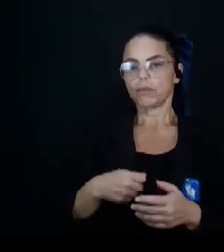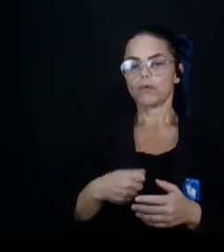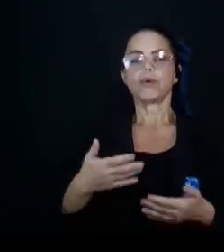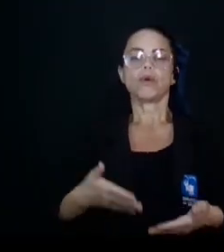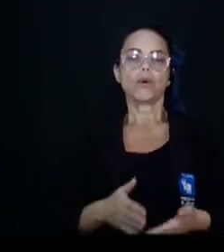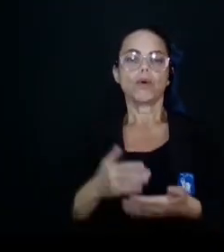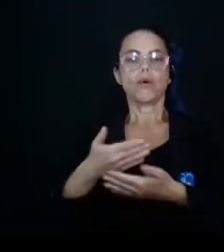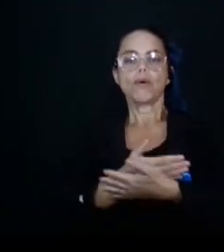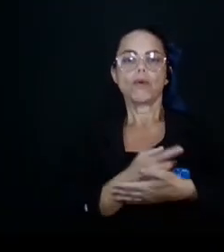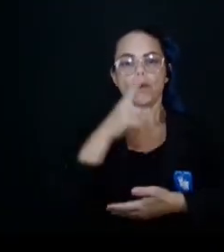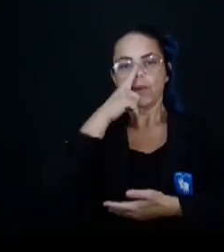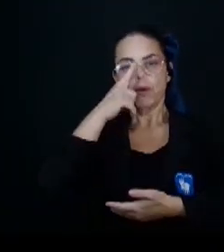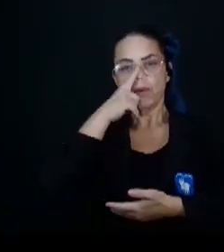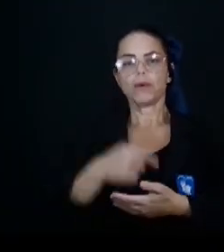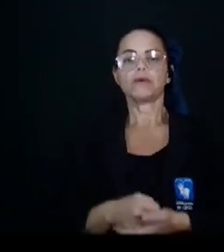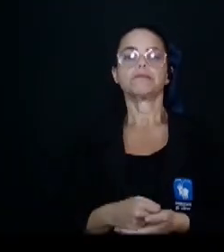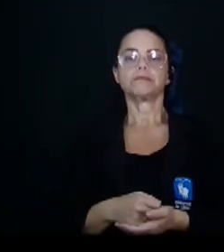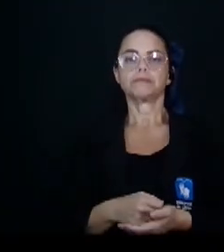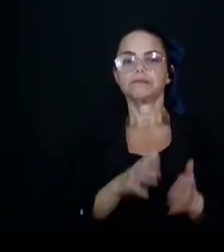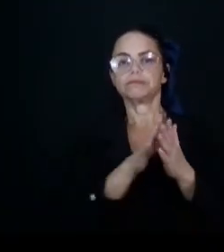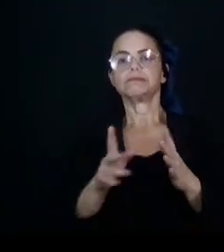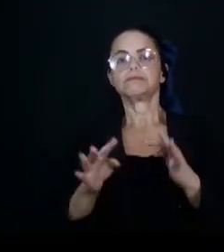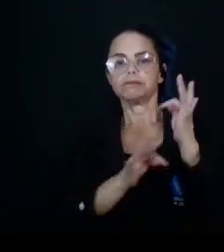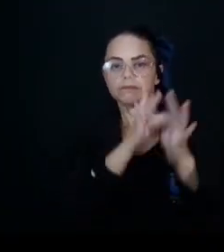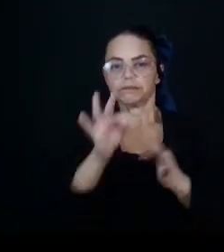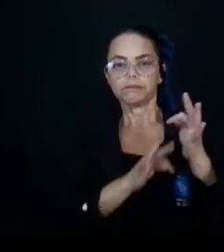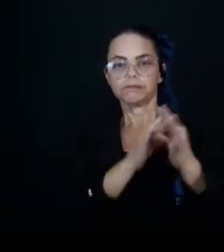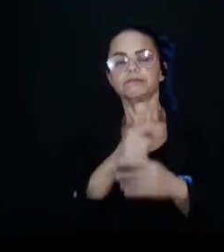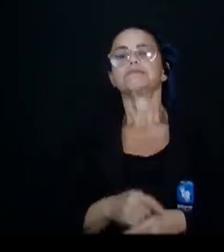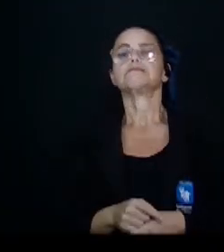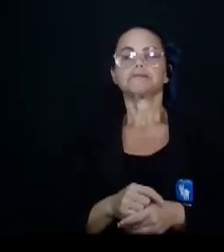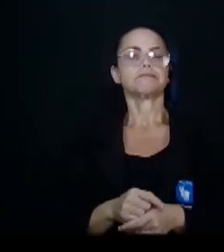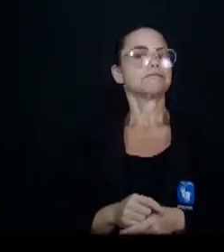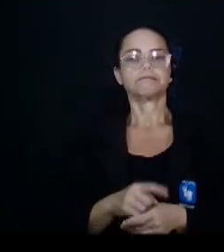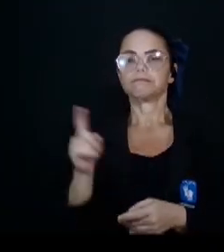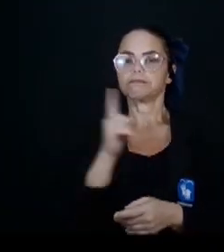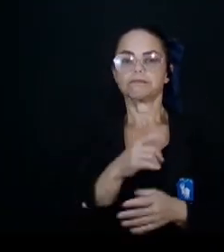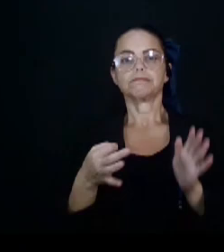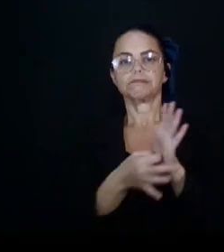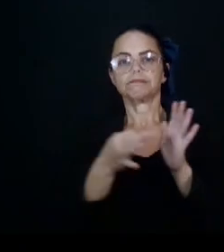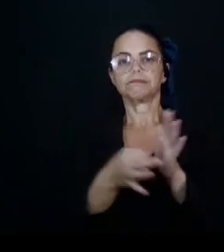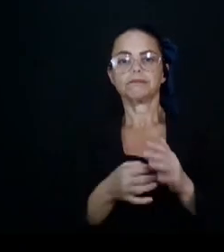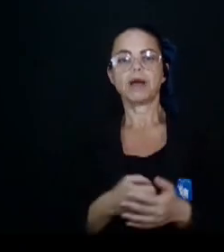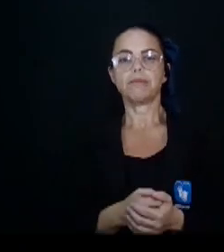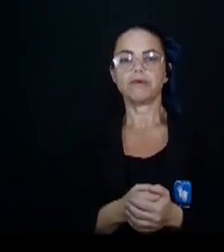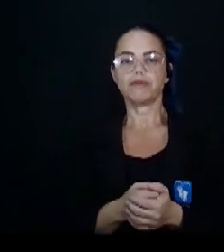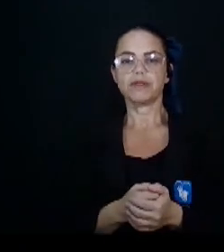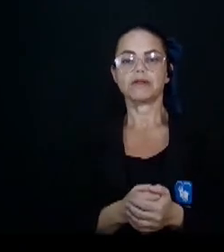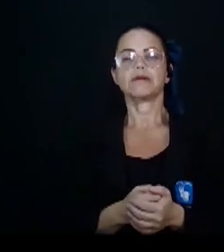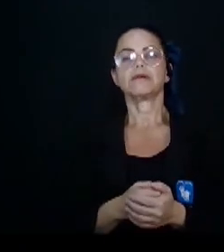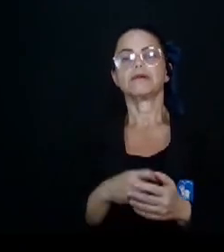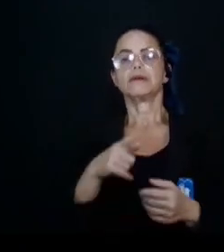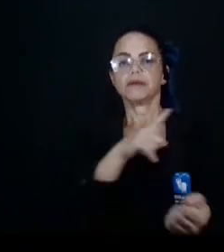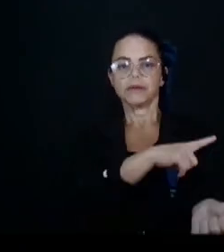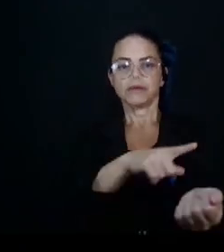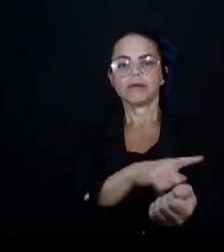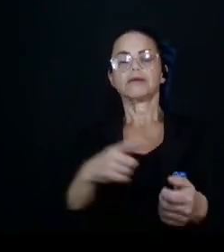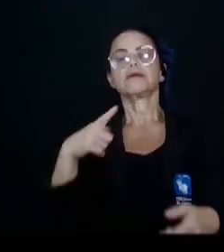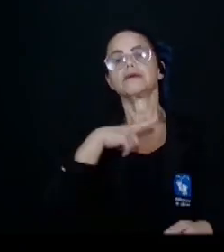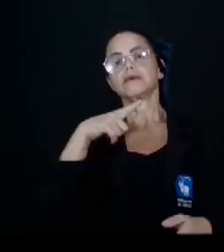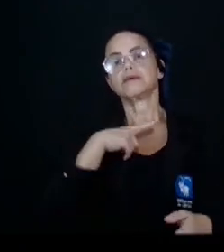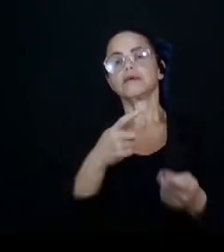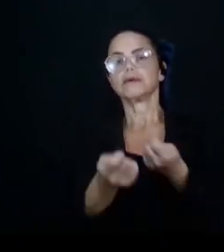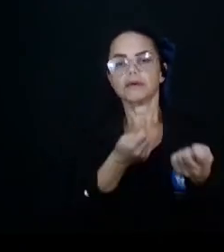morte durante o tratamento, então isso não é indicado. Já nas leucemias crônicas, a gente tem um controle um pouco